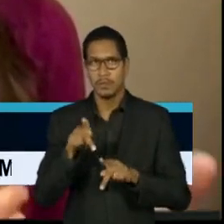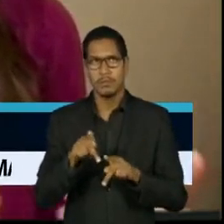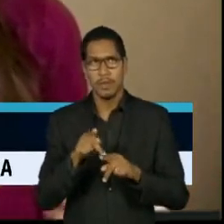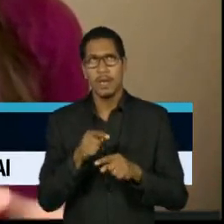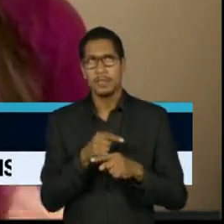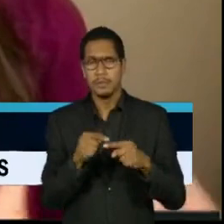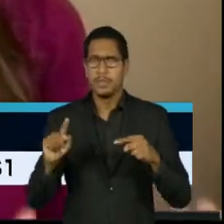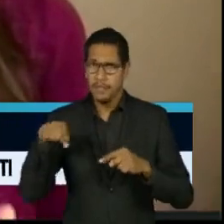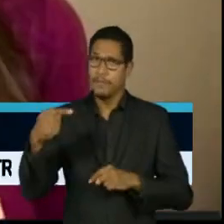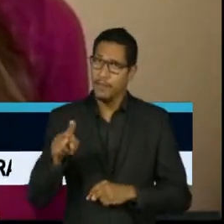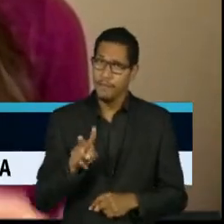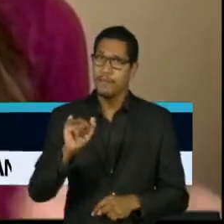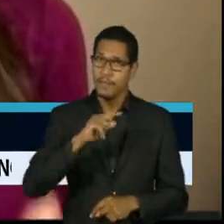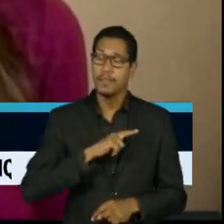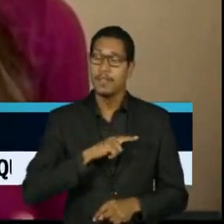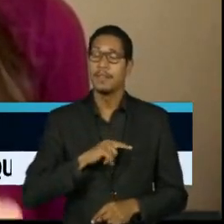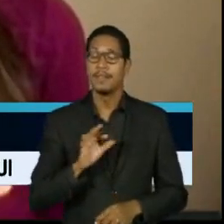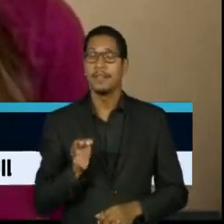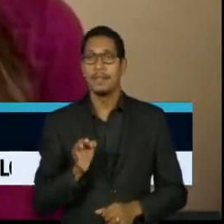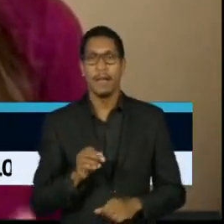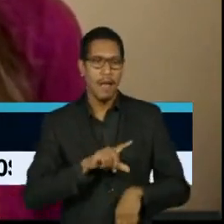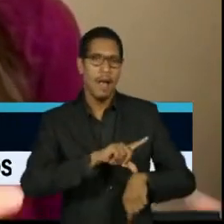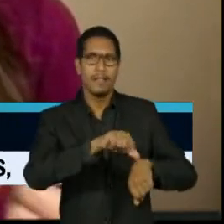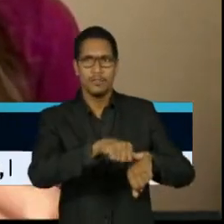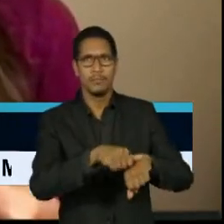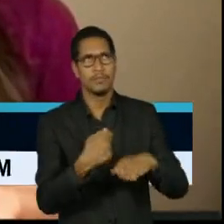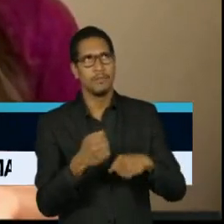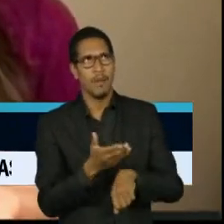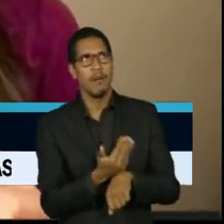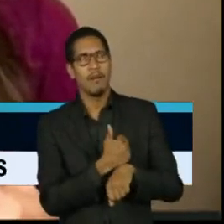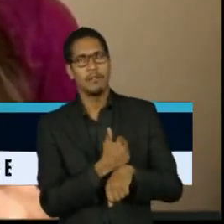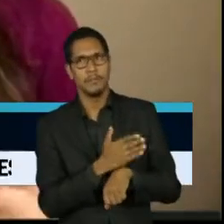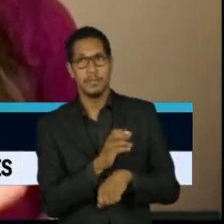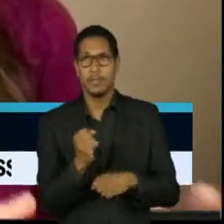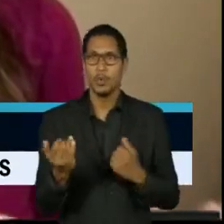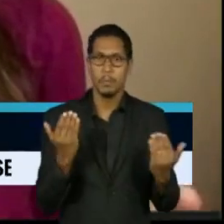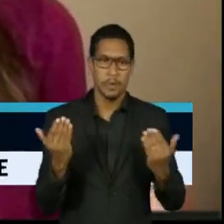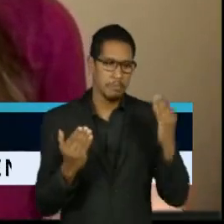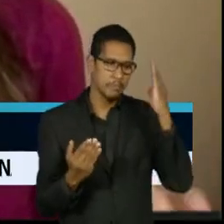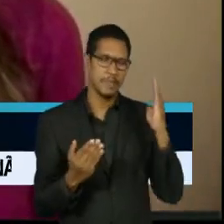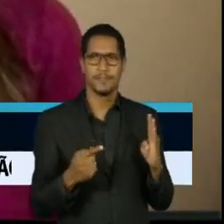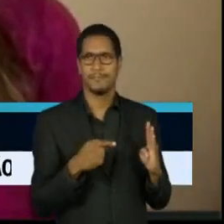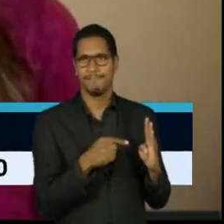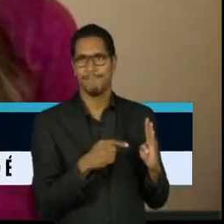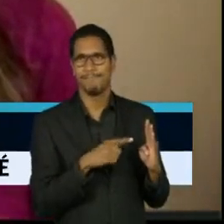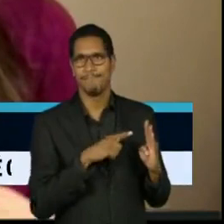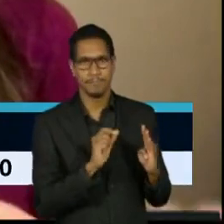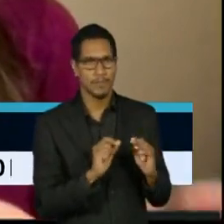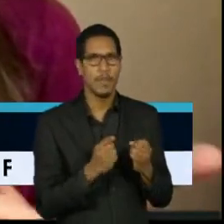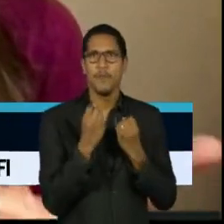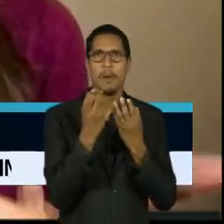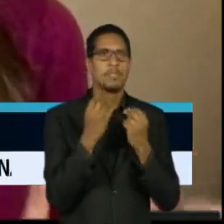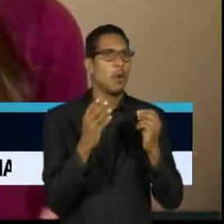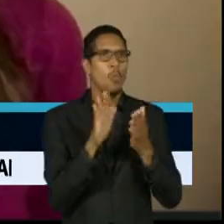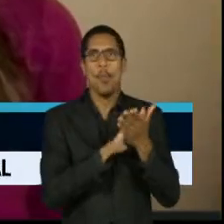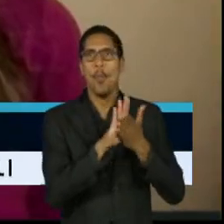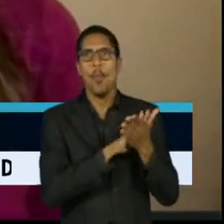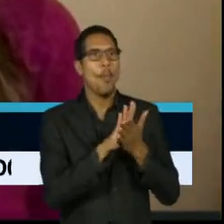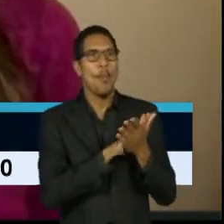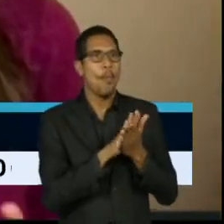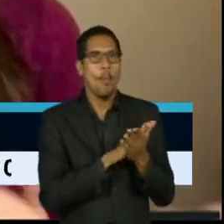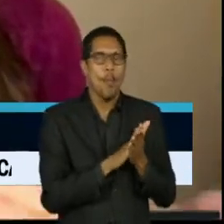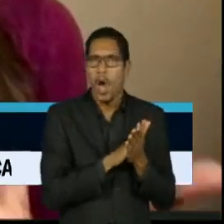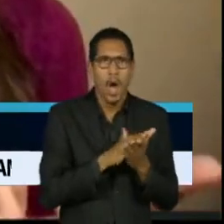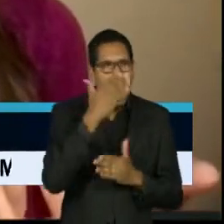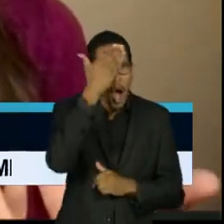semana que vem. O problema aqui é que atrasou, isso ia começar antes, mas se a gente comparar com o Brasil, onde você tem um apagão de informação, o nível de testagem